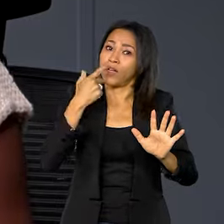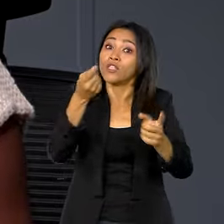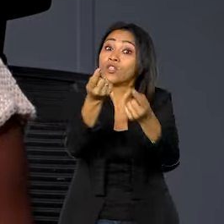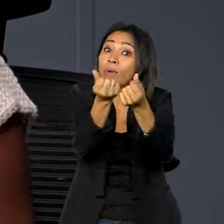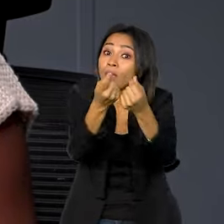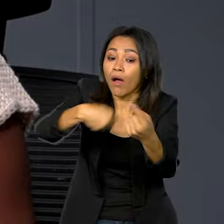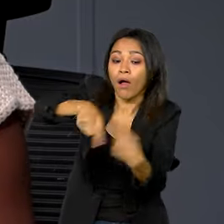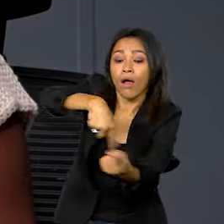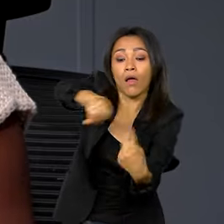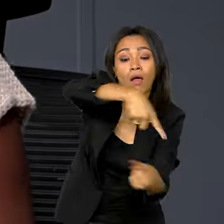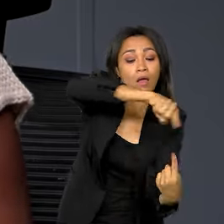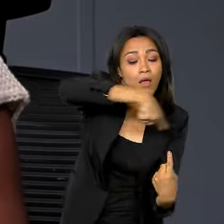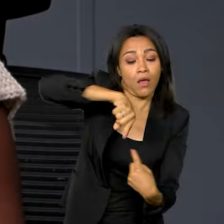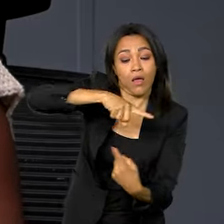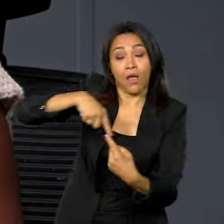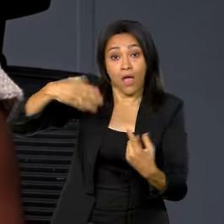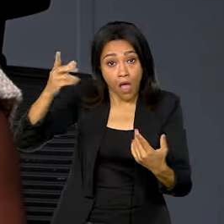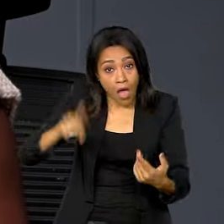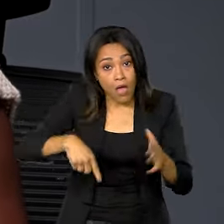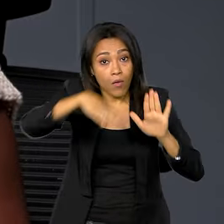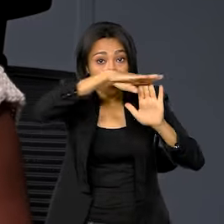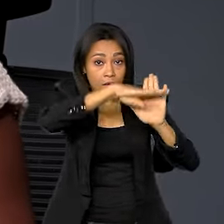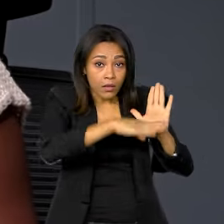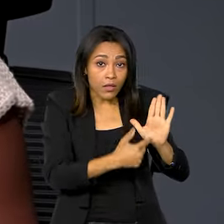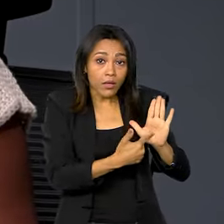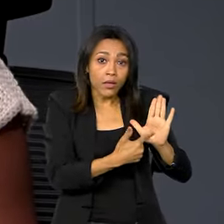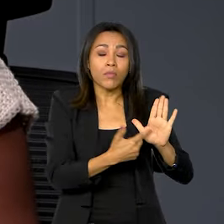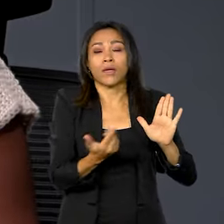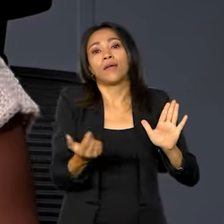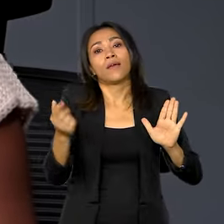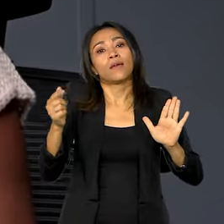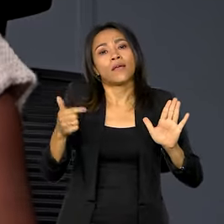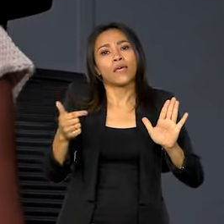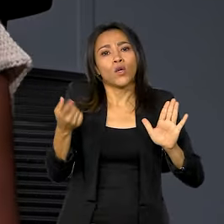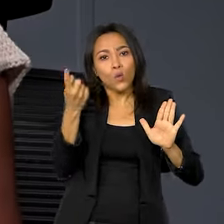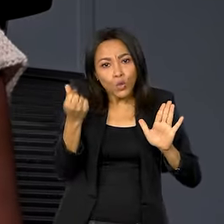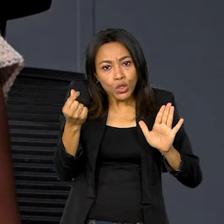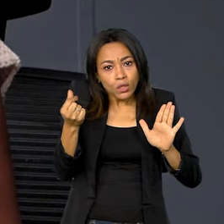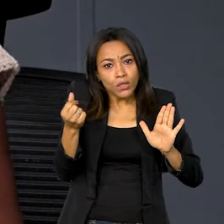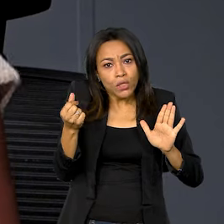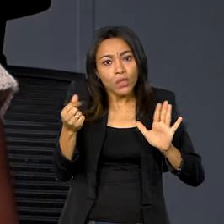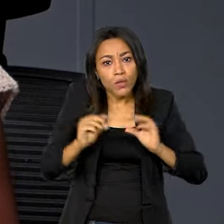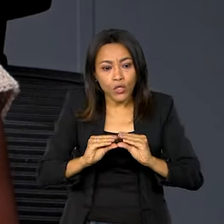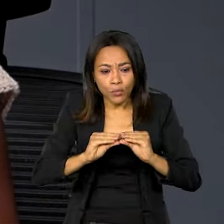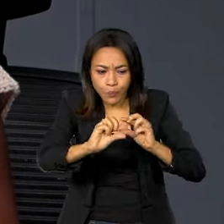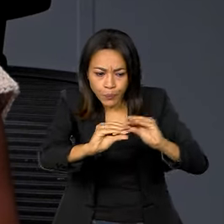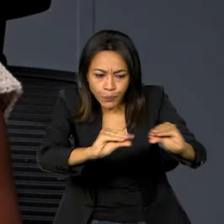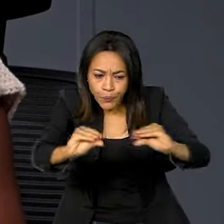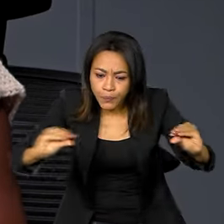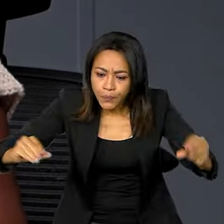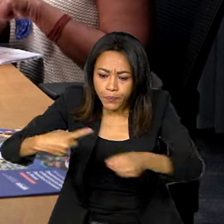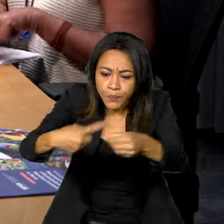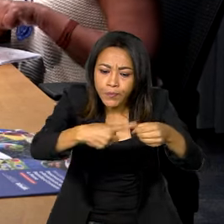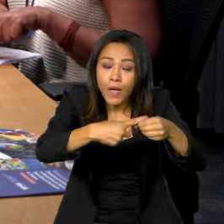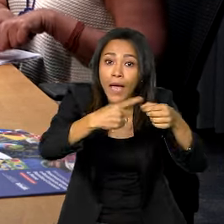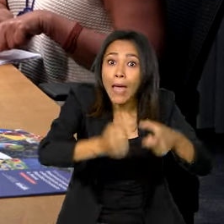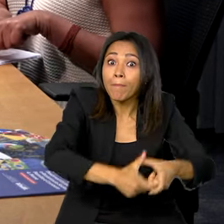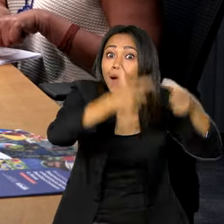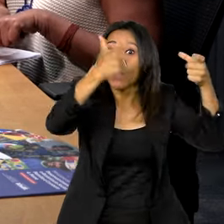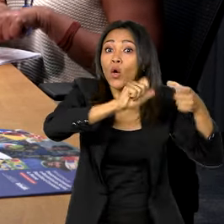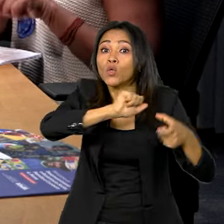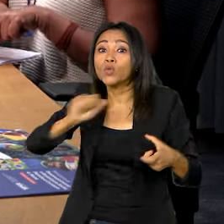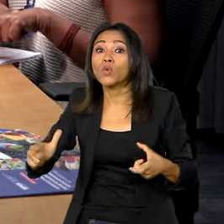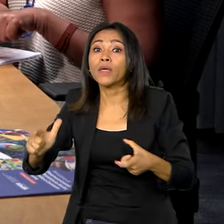Economia é um programa éca onde muitas vezes o recurso que entra no município é maior do que o